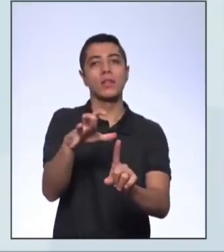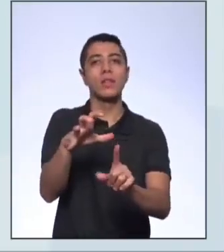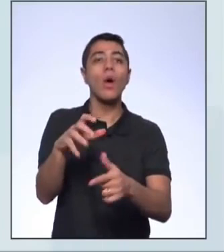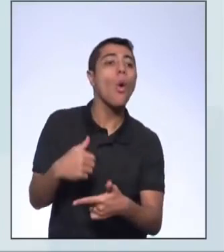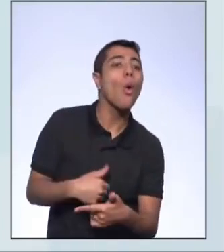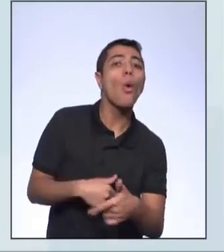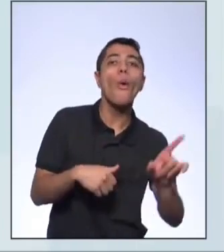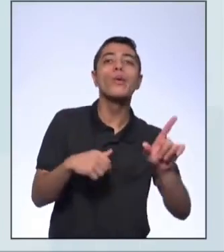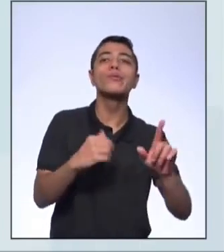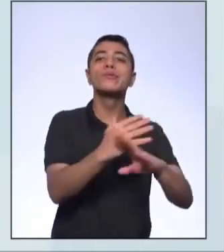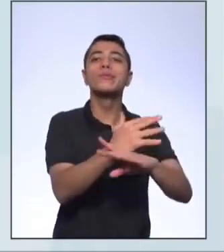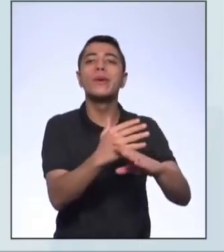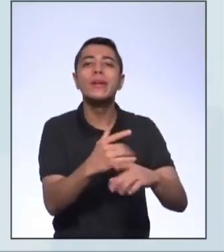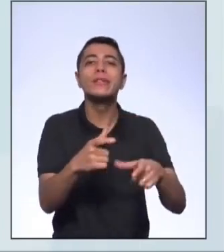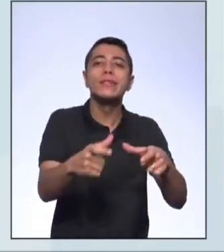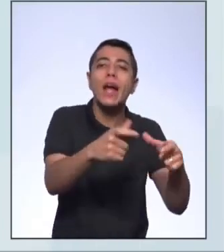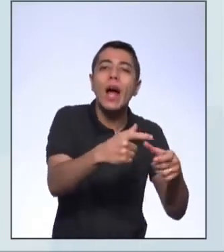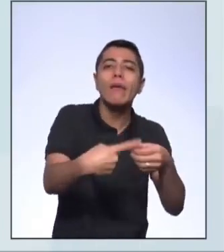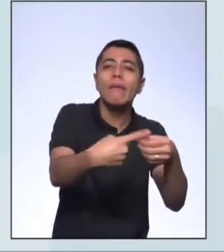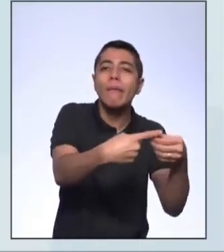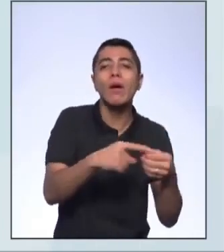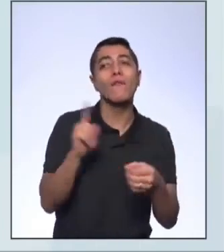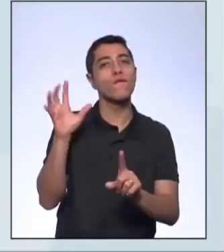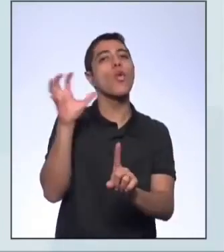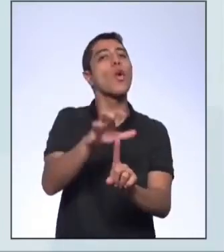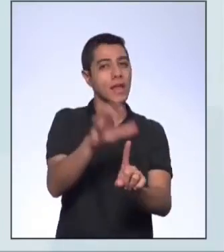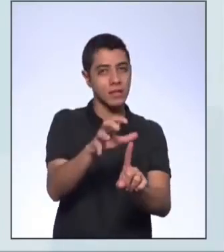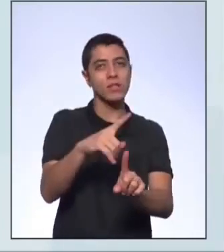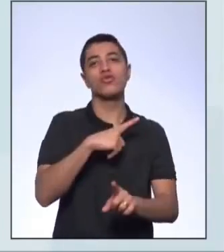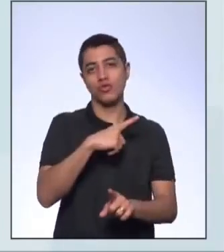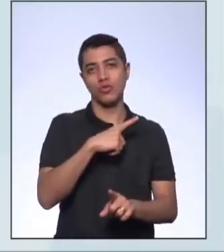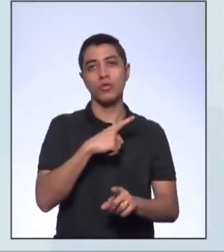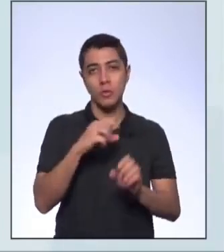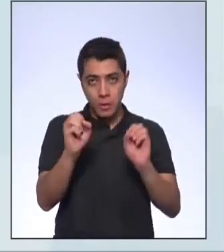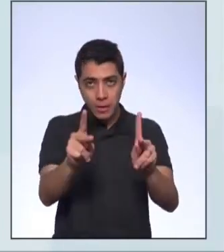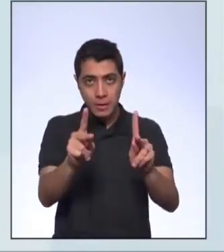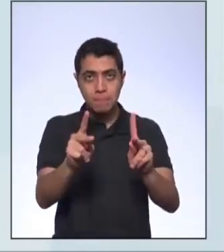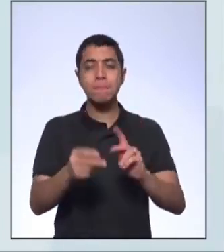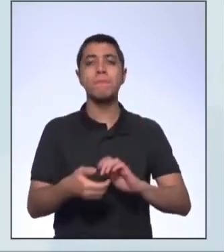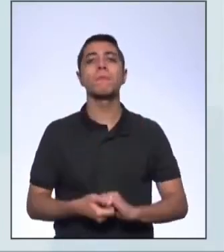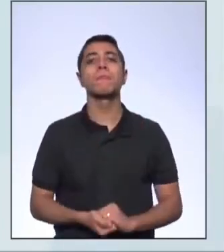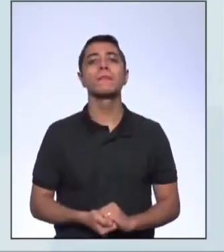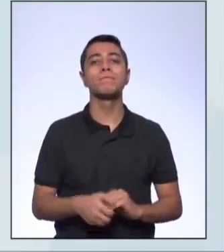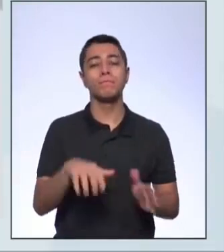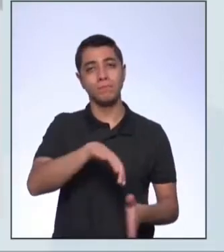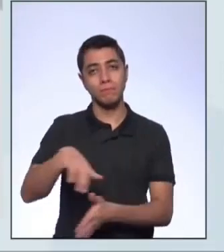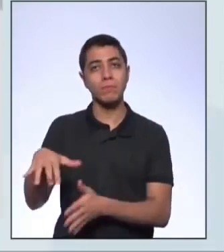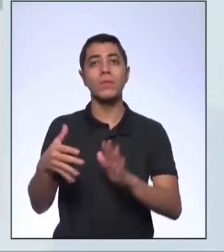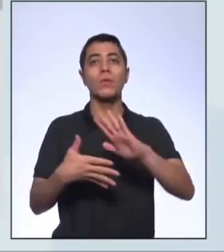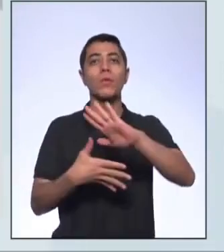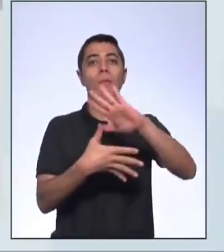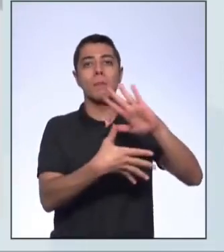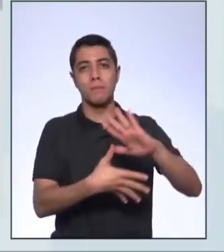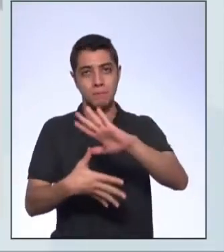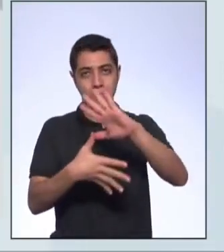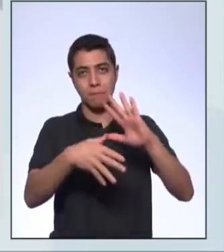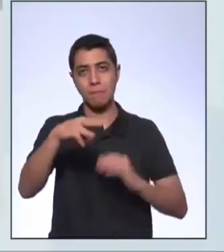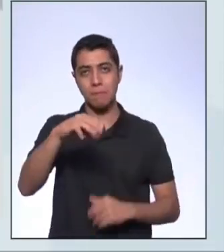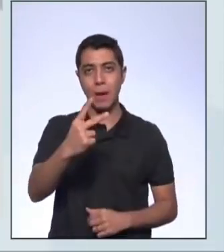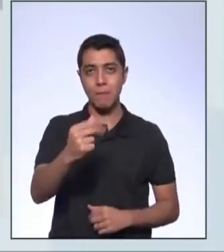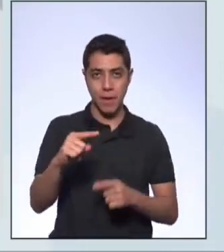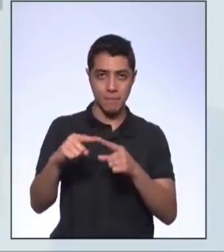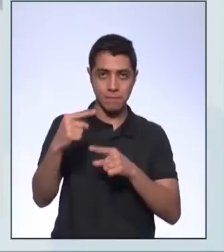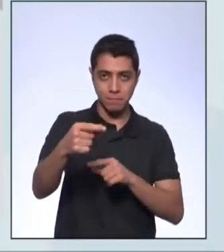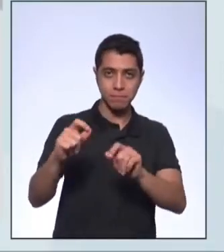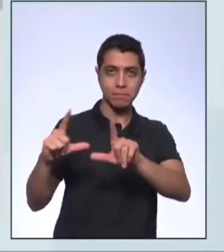urbanos que nós temos aí na questão da hierarquia urbana A no próximo mapa aí vocês vão ver aí a região metropolitana de São Paulo